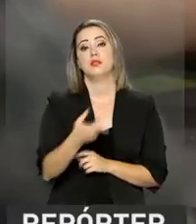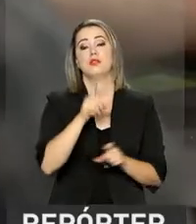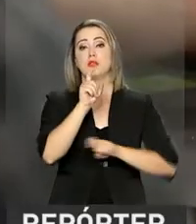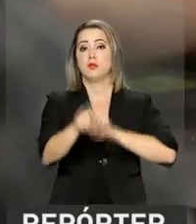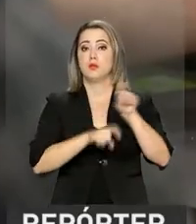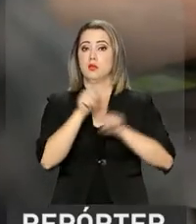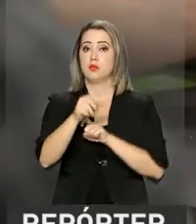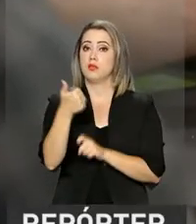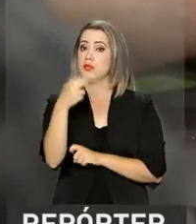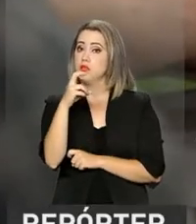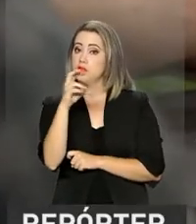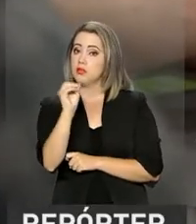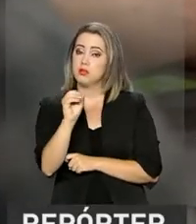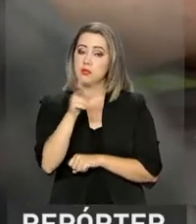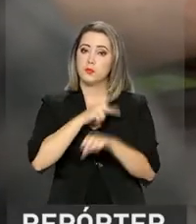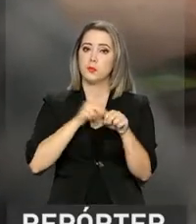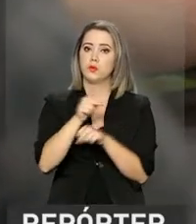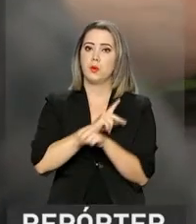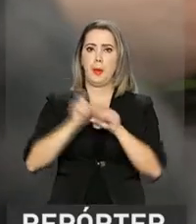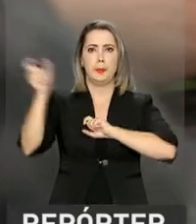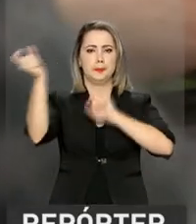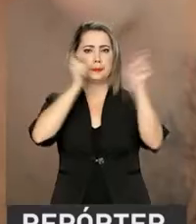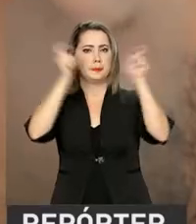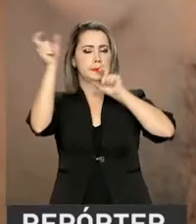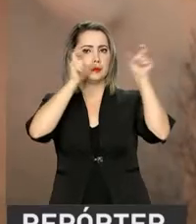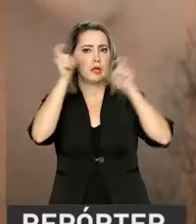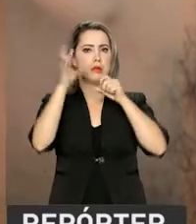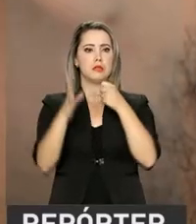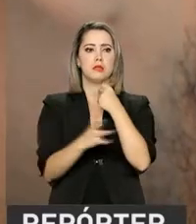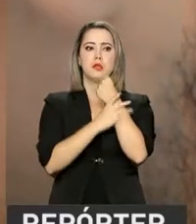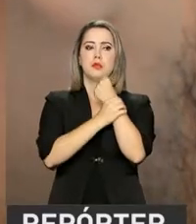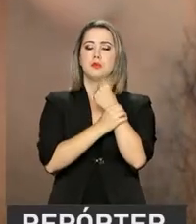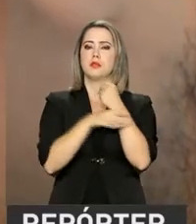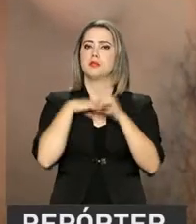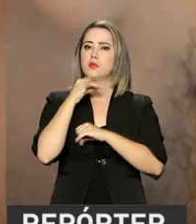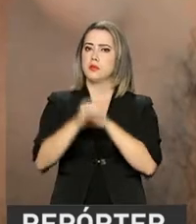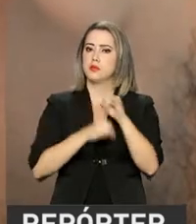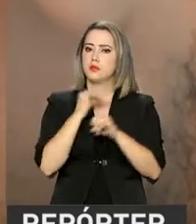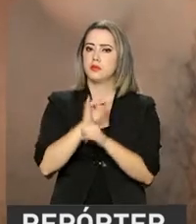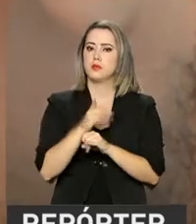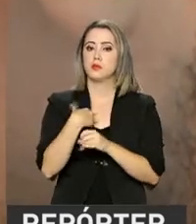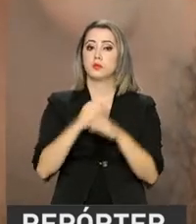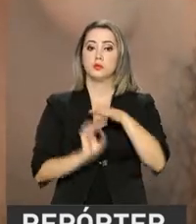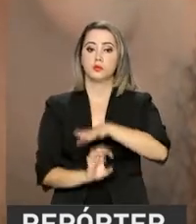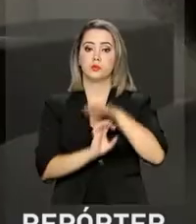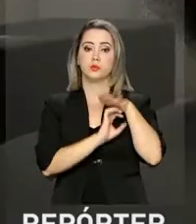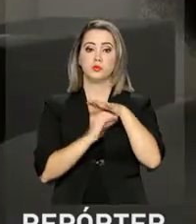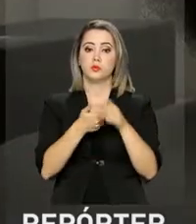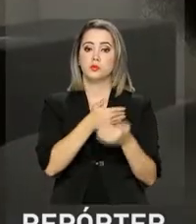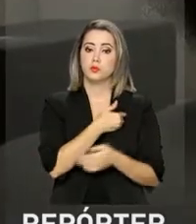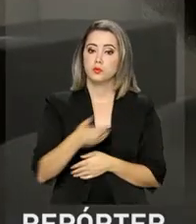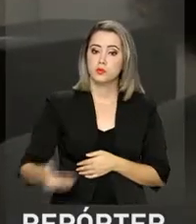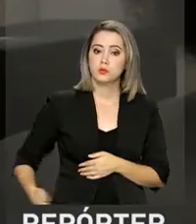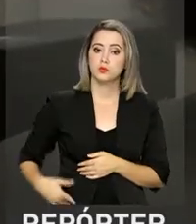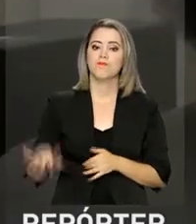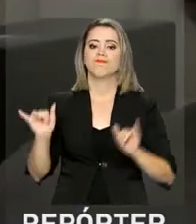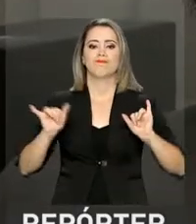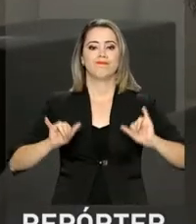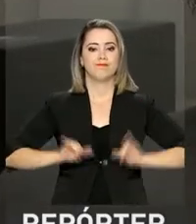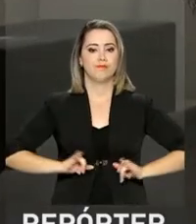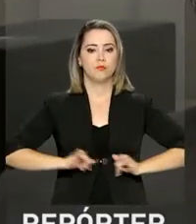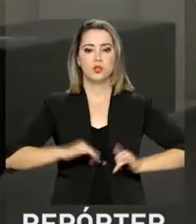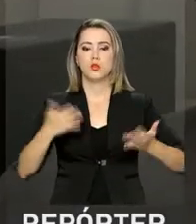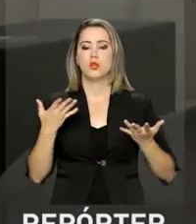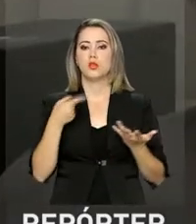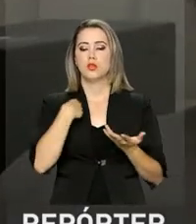150 países acendeu o alerta para a segurança na internet empresas e governos foram vítimas de hackers